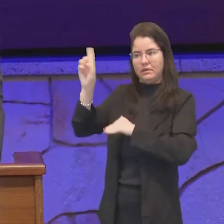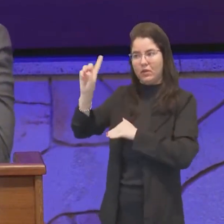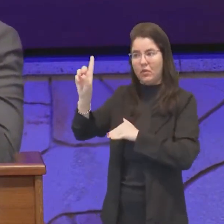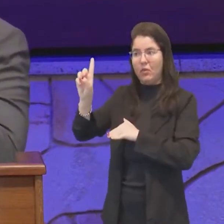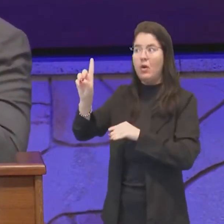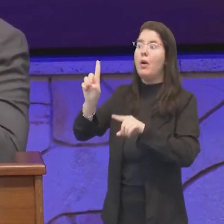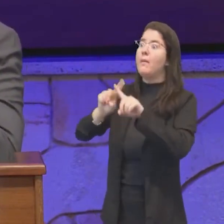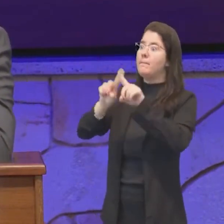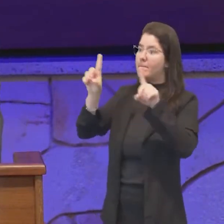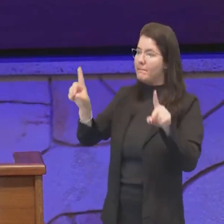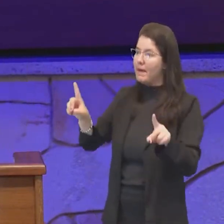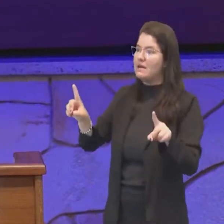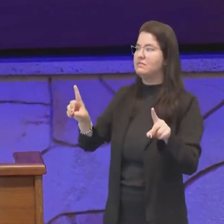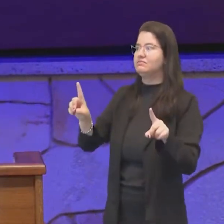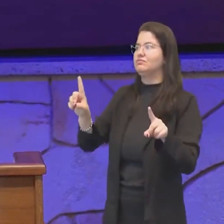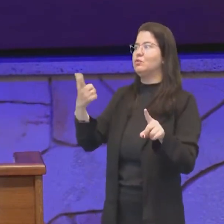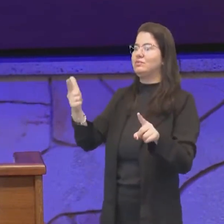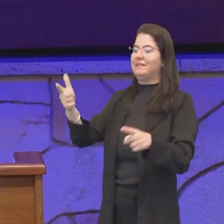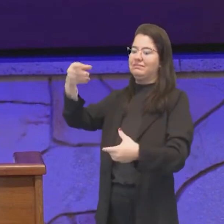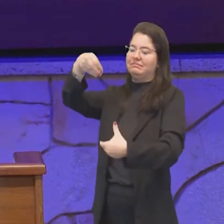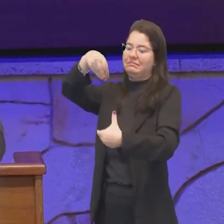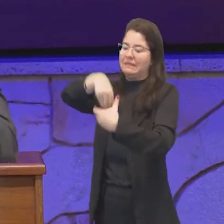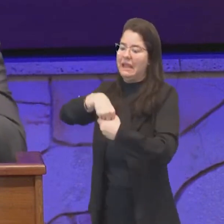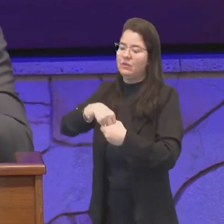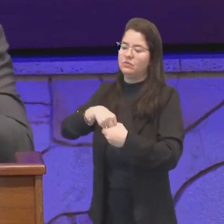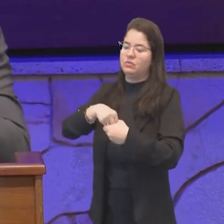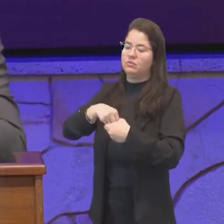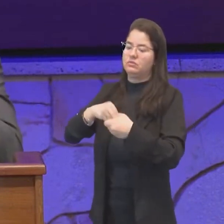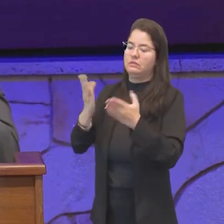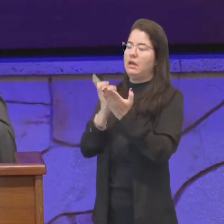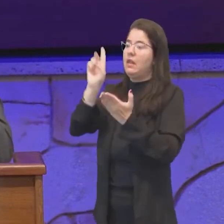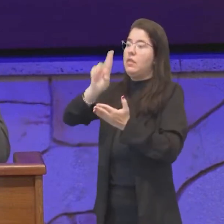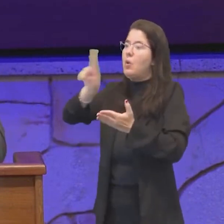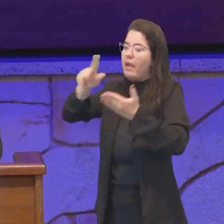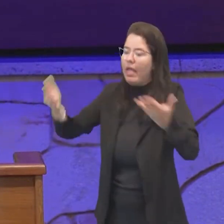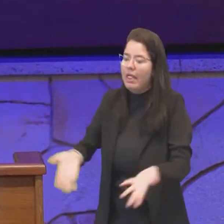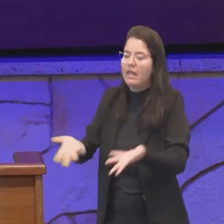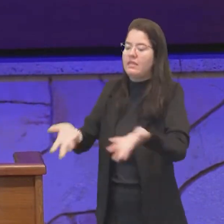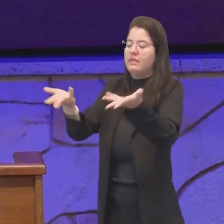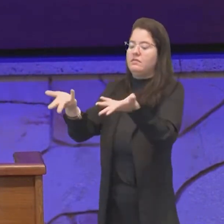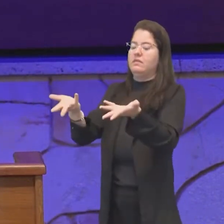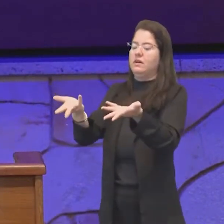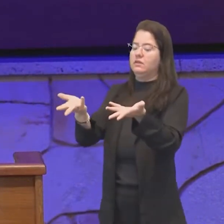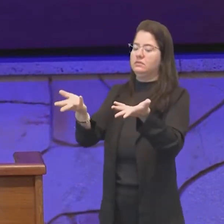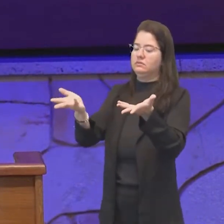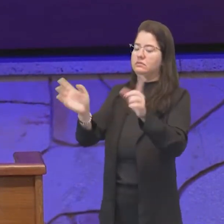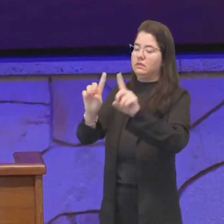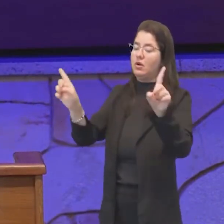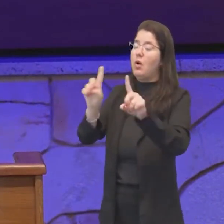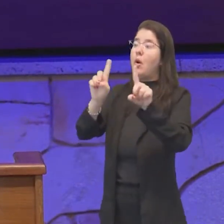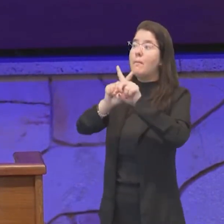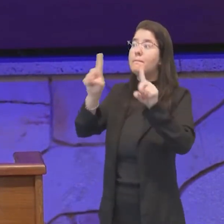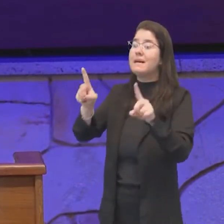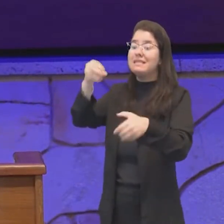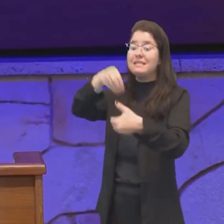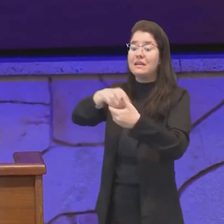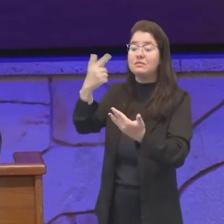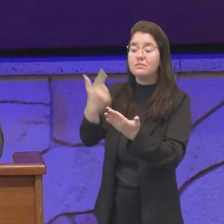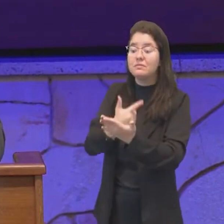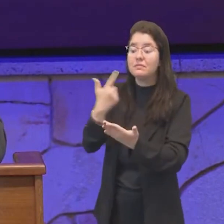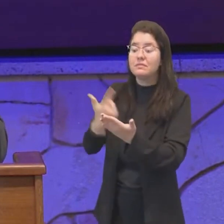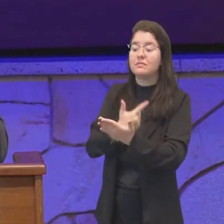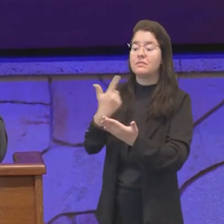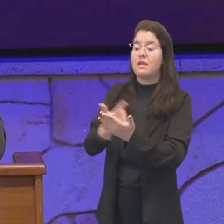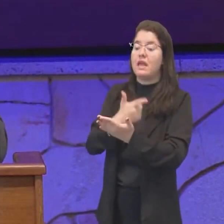não estão na palavra de Deus sendo incentivados, o fato dele utilizar aqui, isto aqui é uma